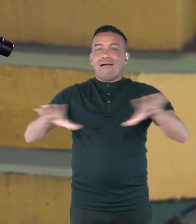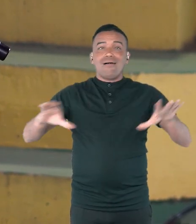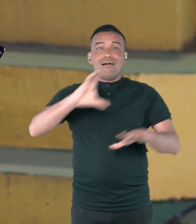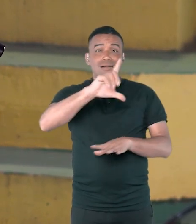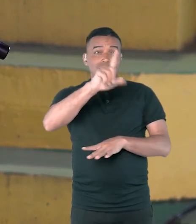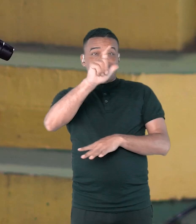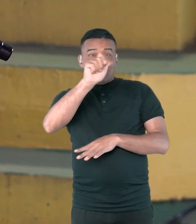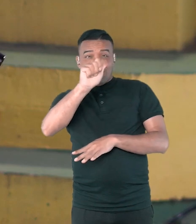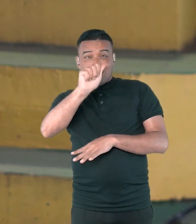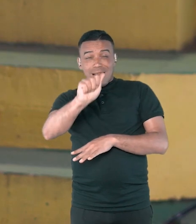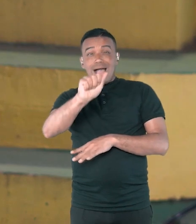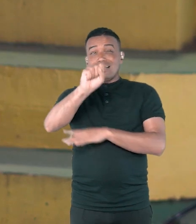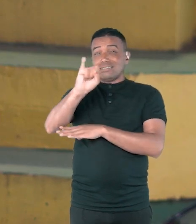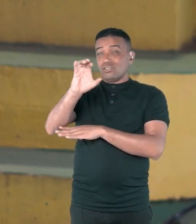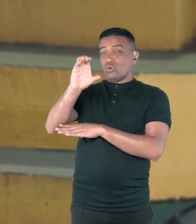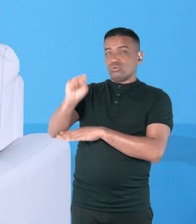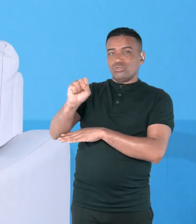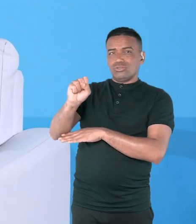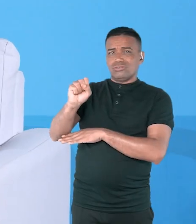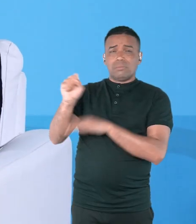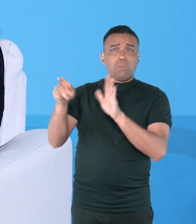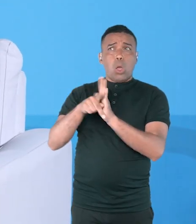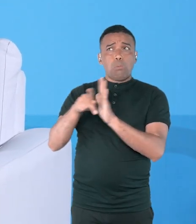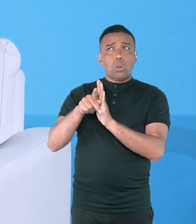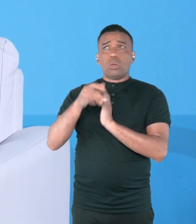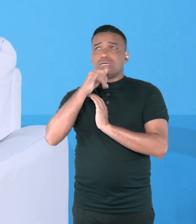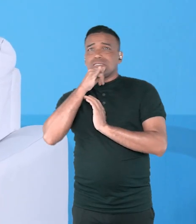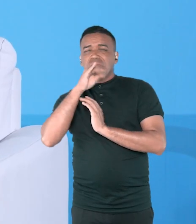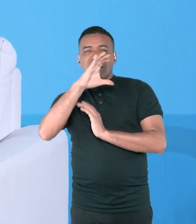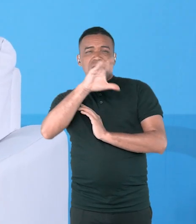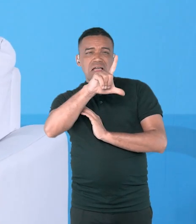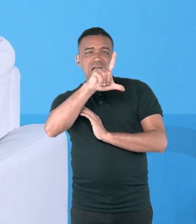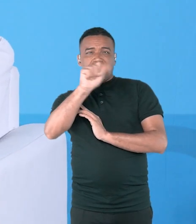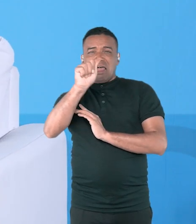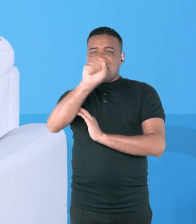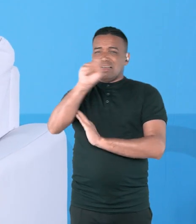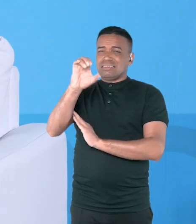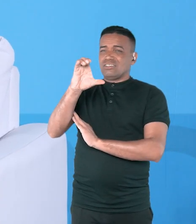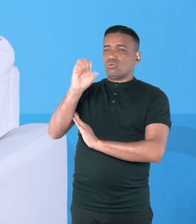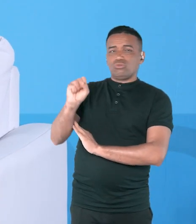Os clássicos não são clássicos à toa, e os clássicos são tidos como clássicos,